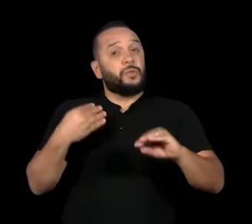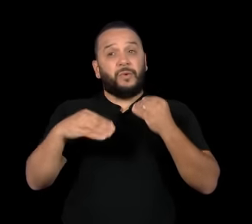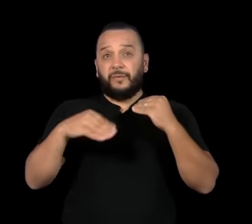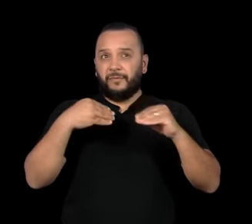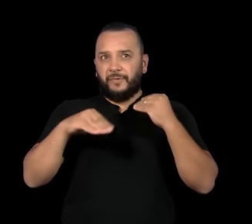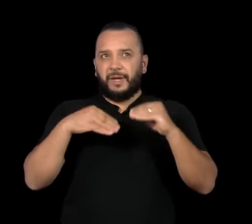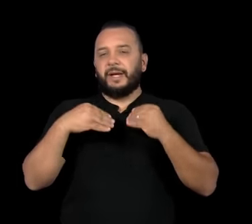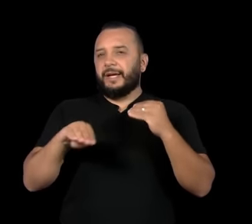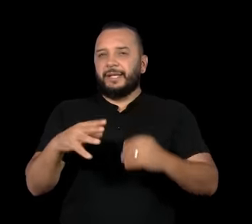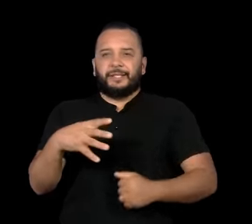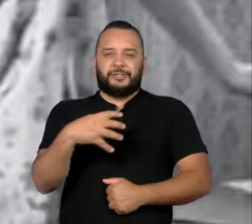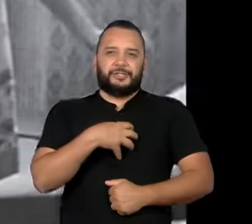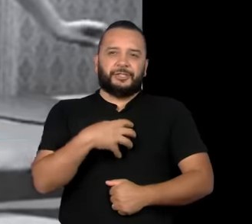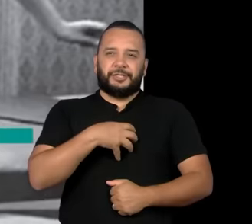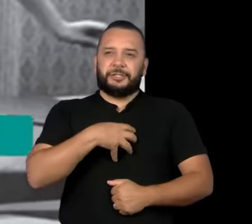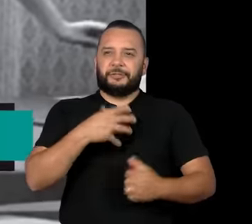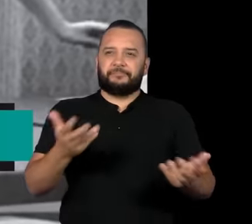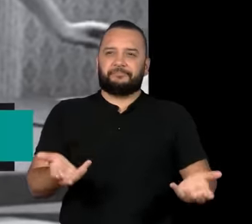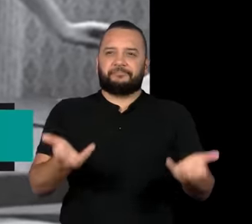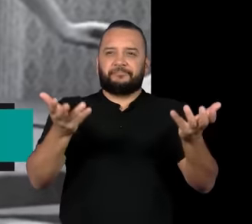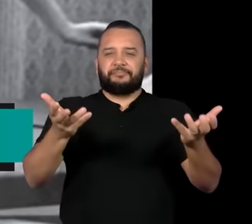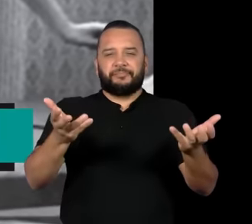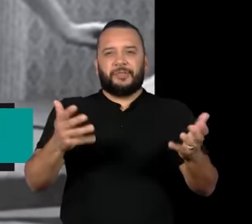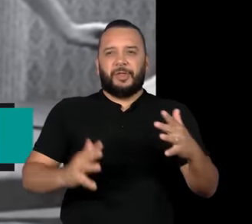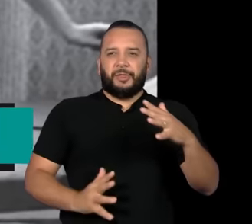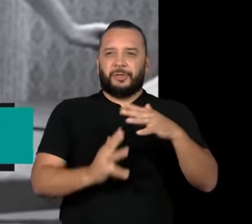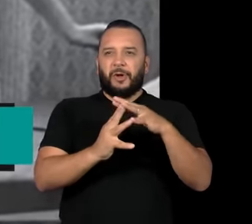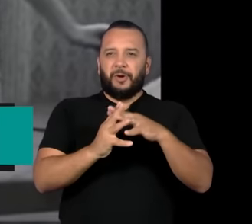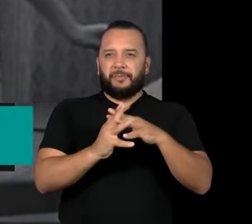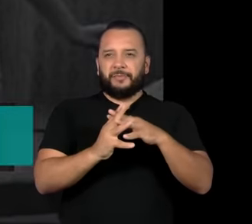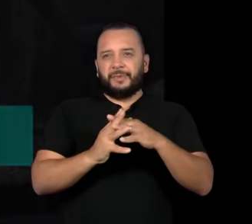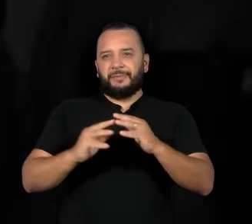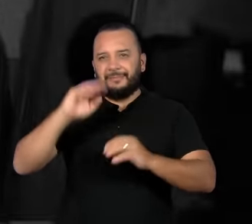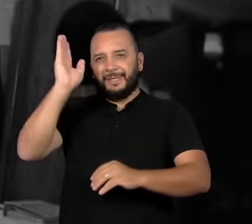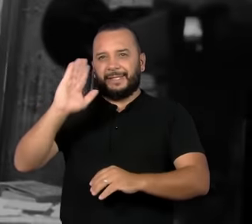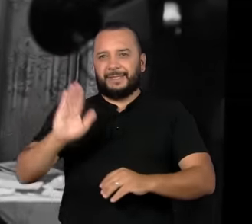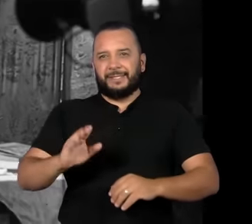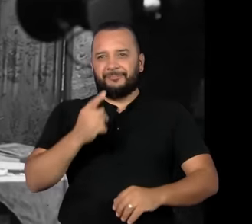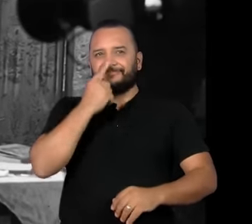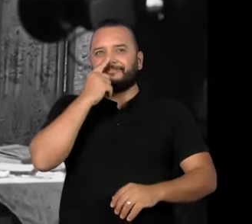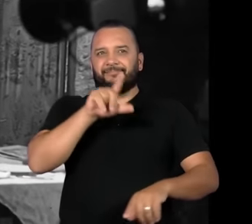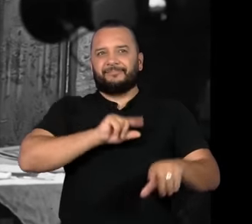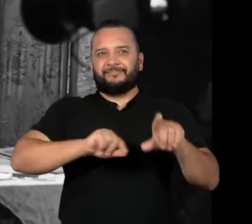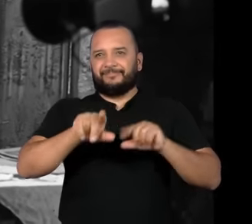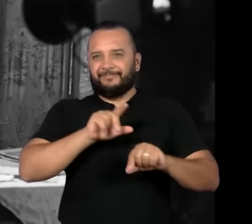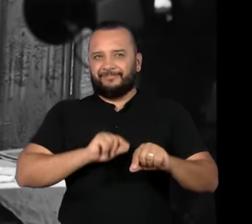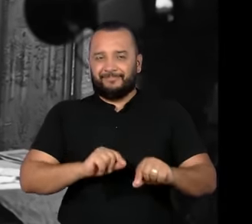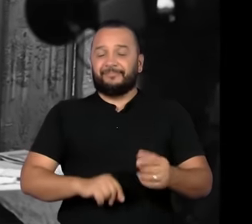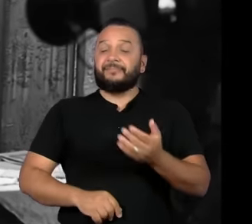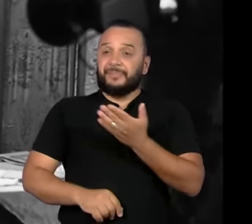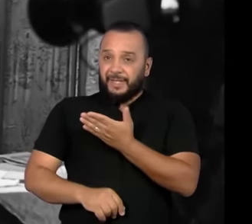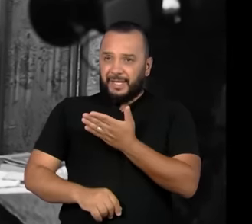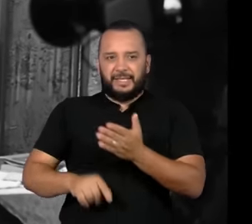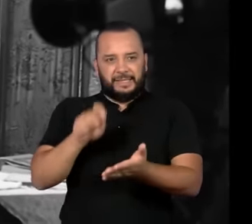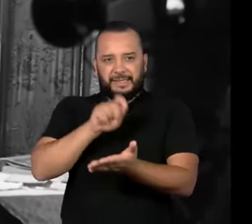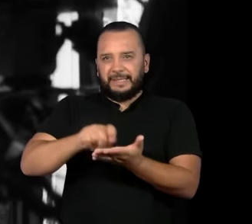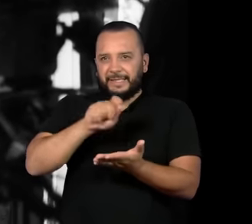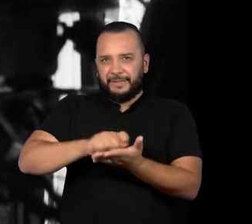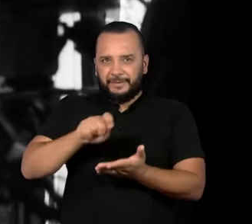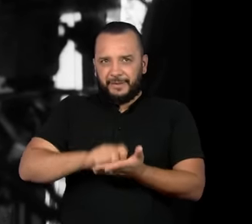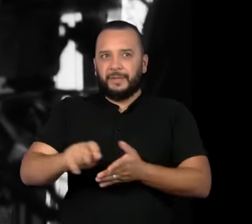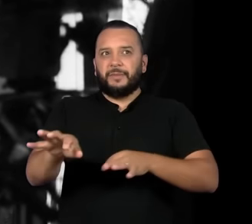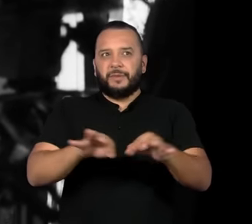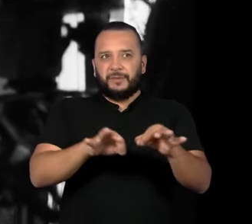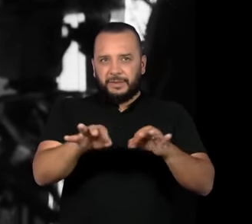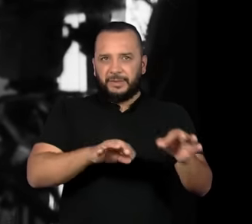consagraram o formato como uma preferência nacional. Vietri fazia questão de escrever, produzir